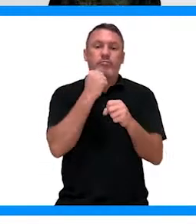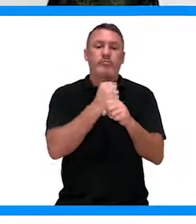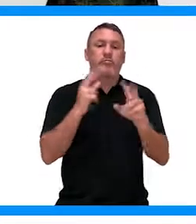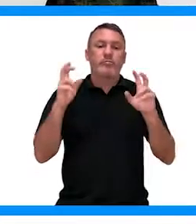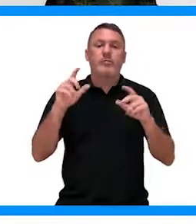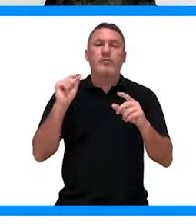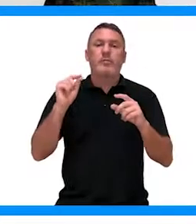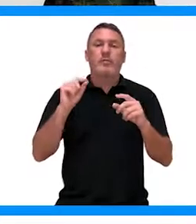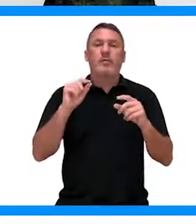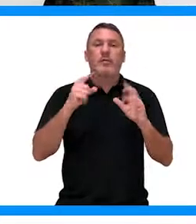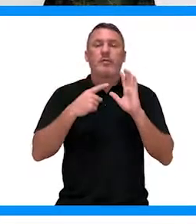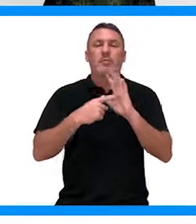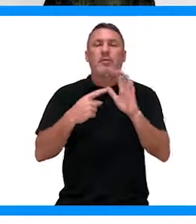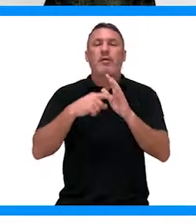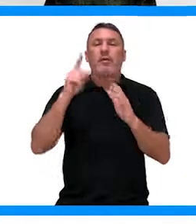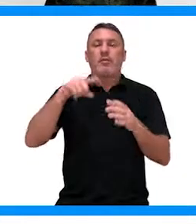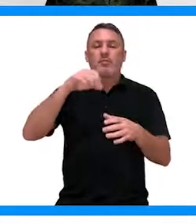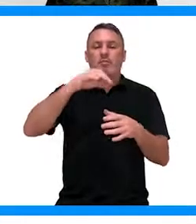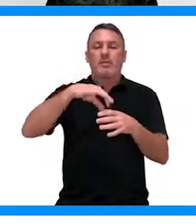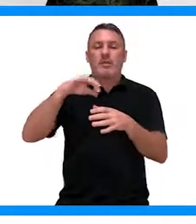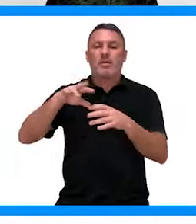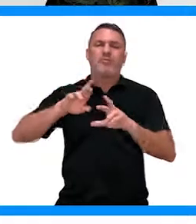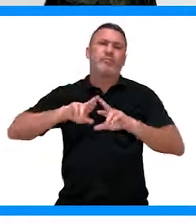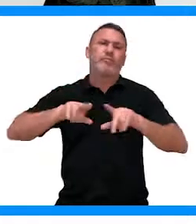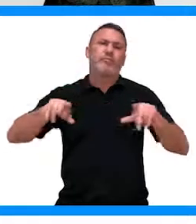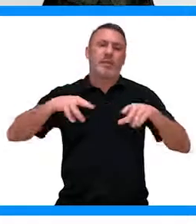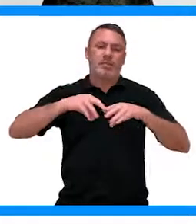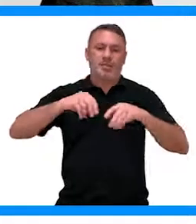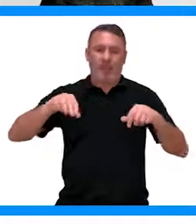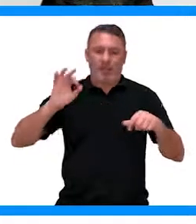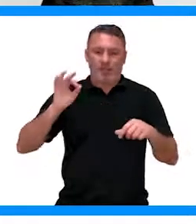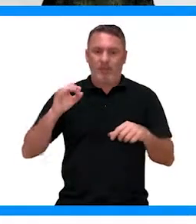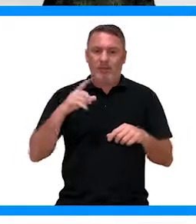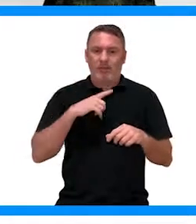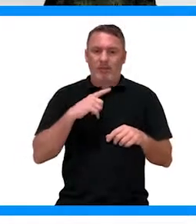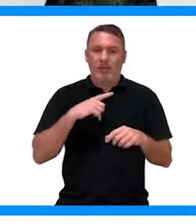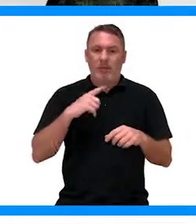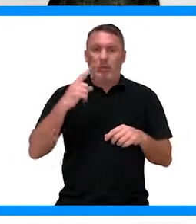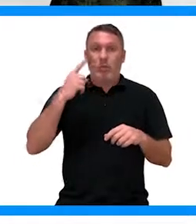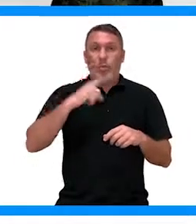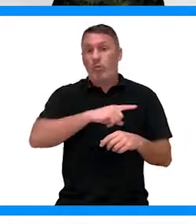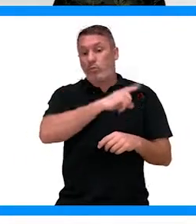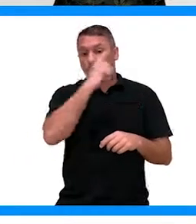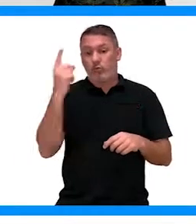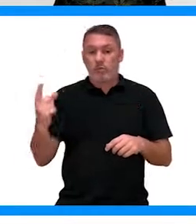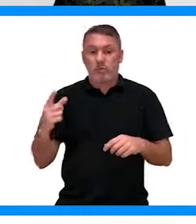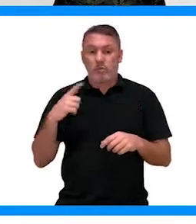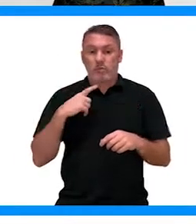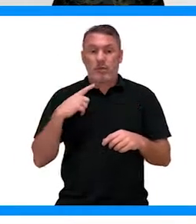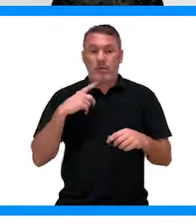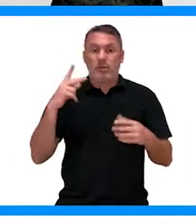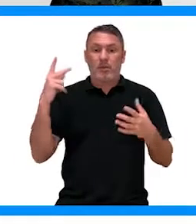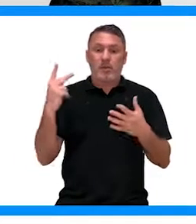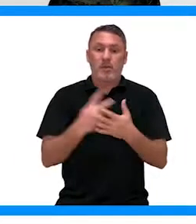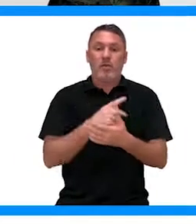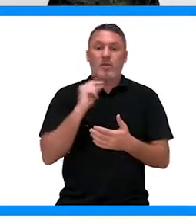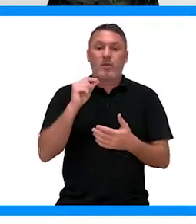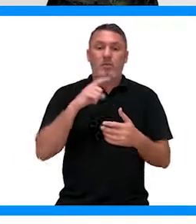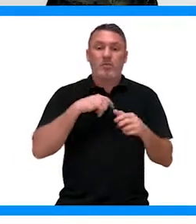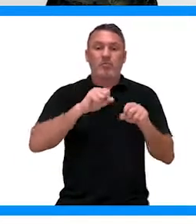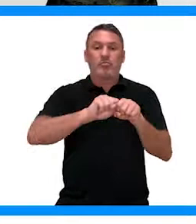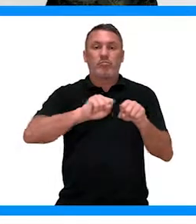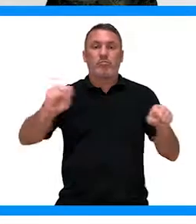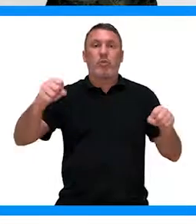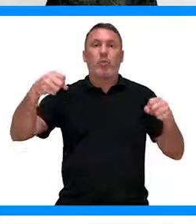E a construção representa a importância da diversidade da Terra. Durante o dia, cada vara de mais de 7 metros atua como